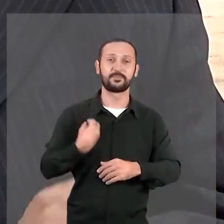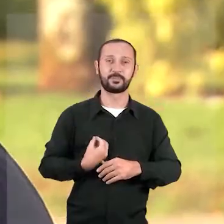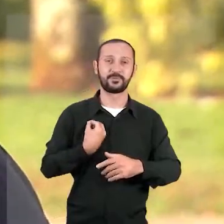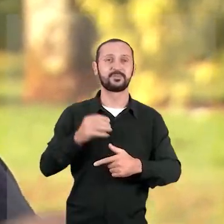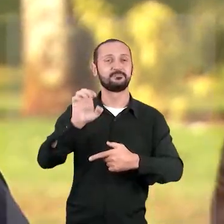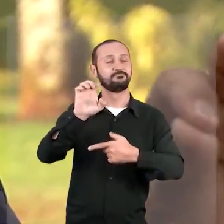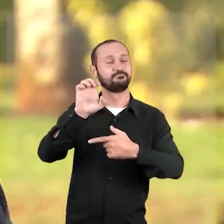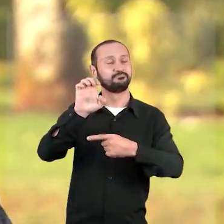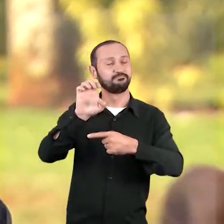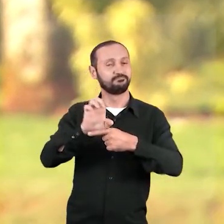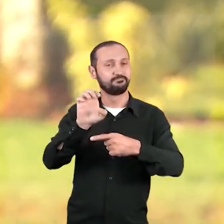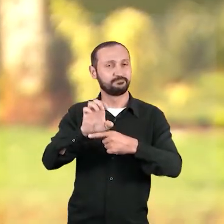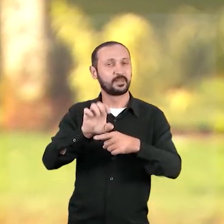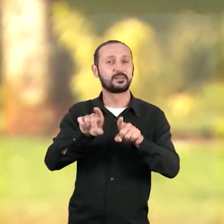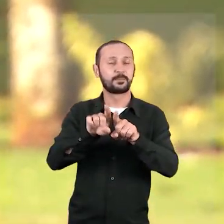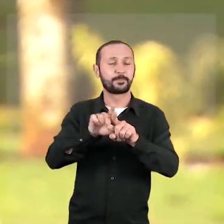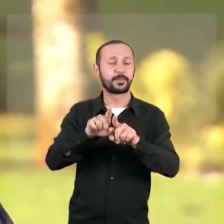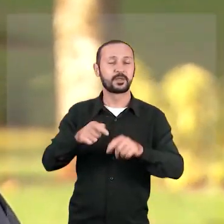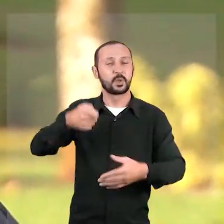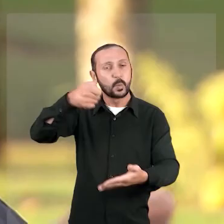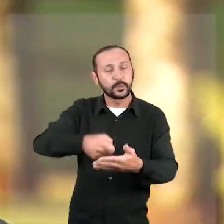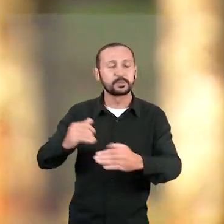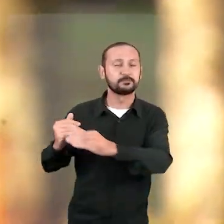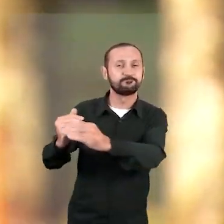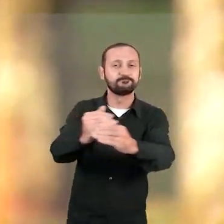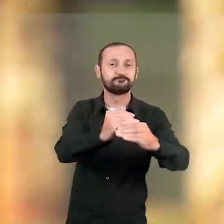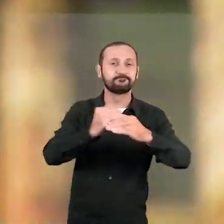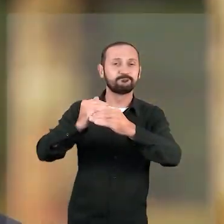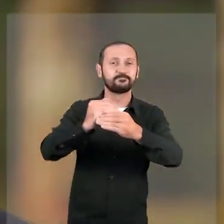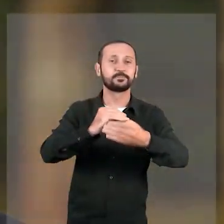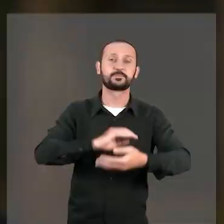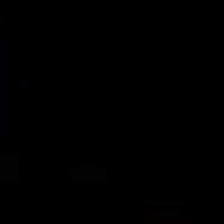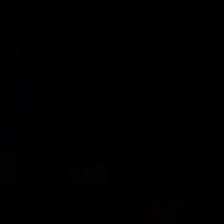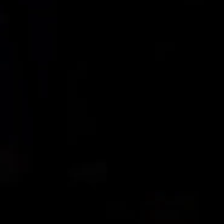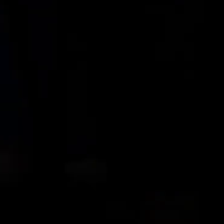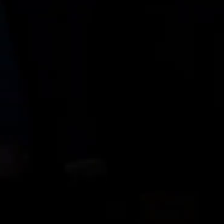Estado e na vida de uma democracia. É o poder legislativo.